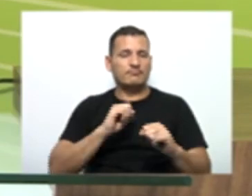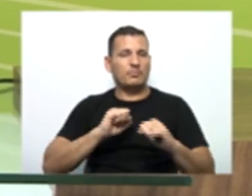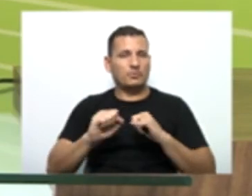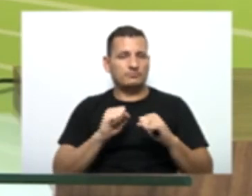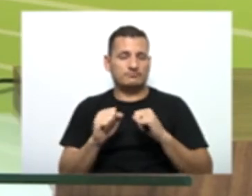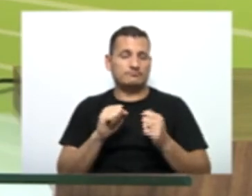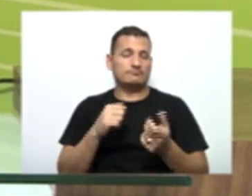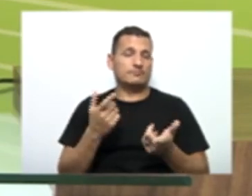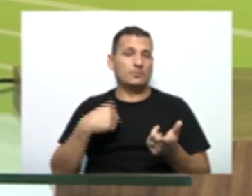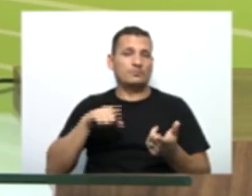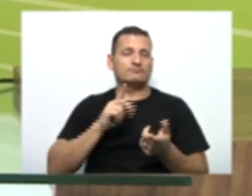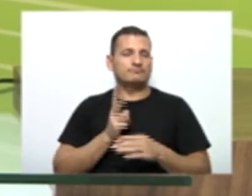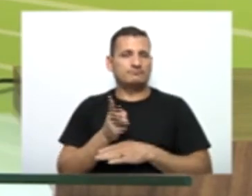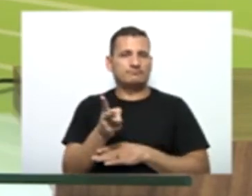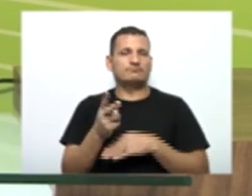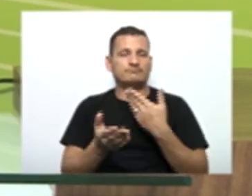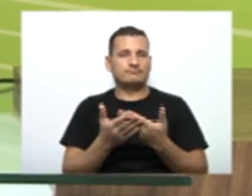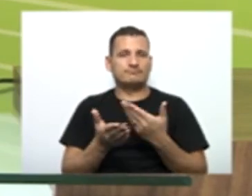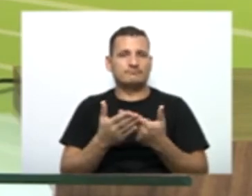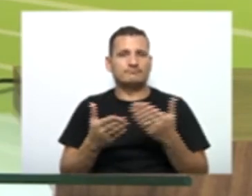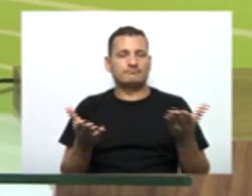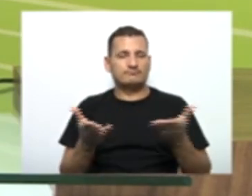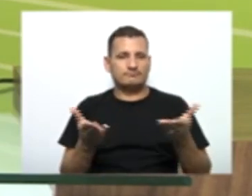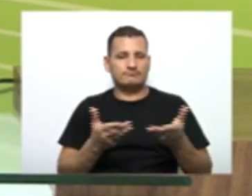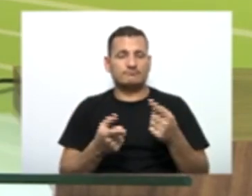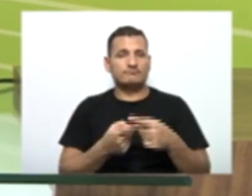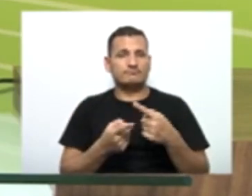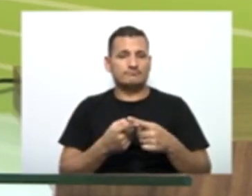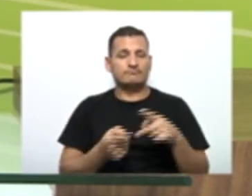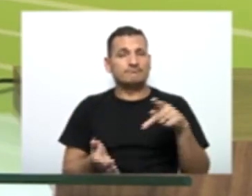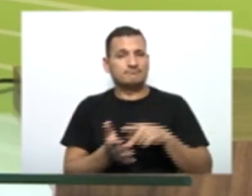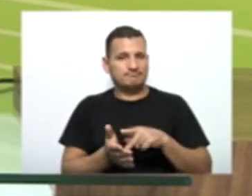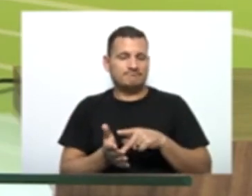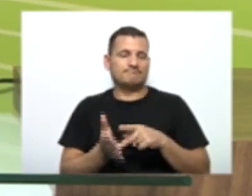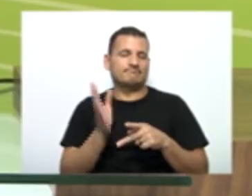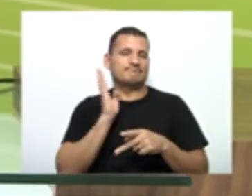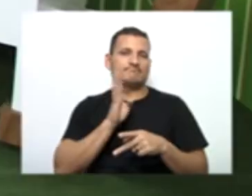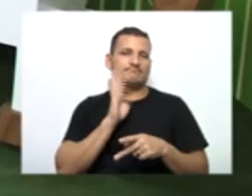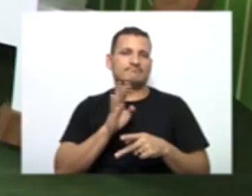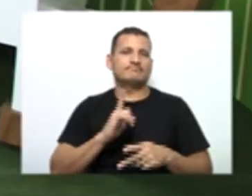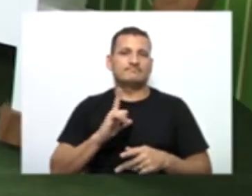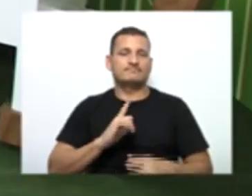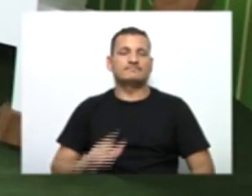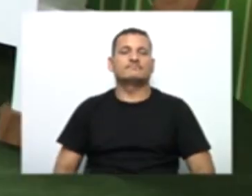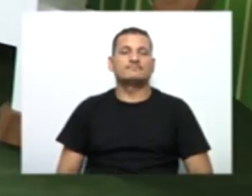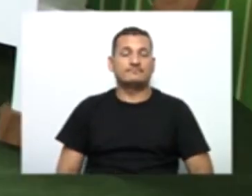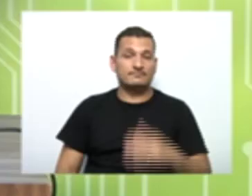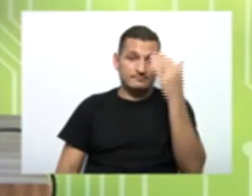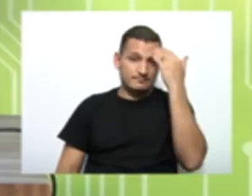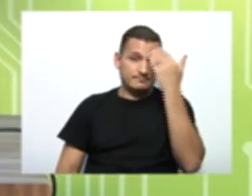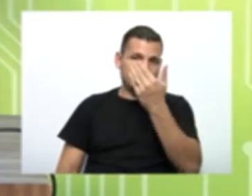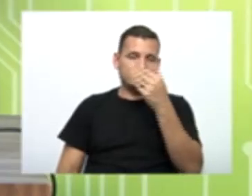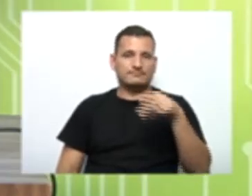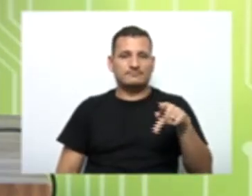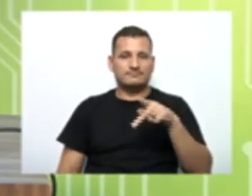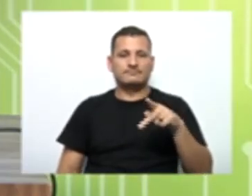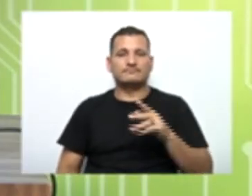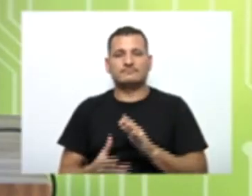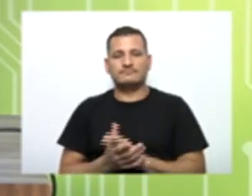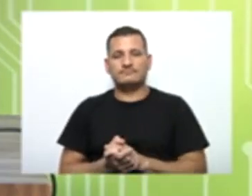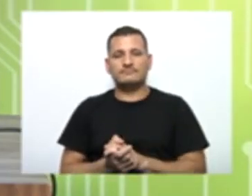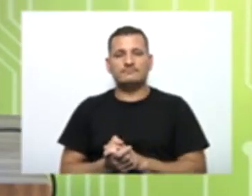gente possa dar continuidade a essa aula, porque está realmente muito bacana. Muito obrigado, professor Wesley. Então não vamos perder tempo,